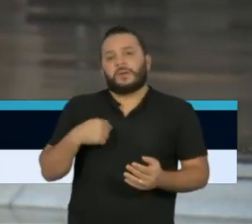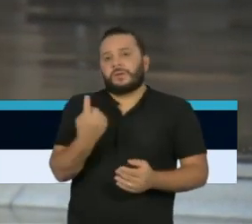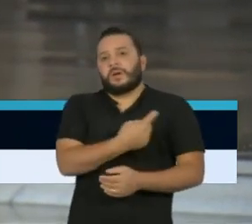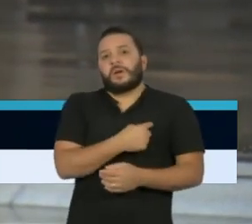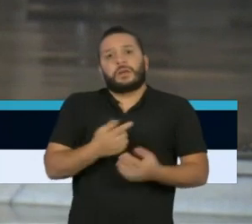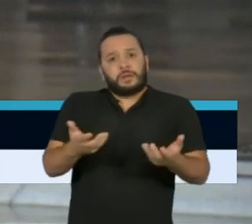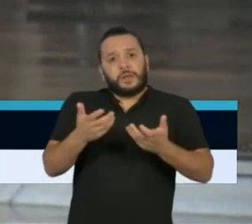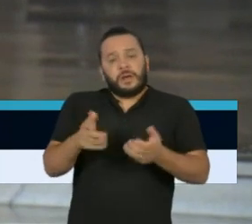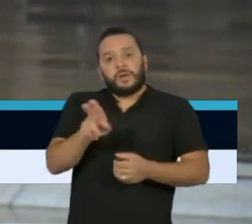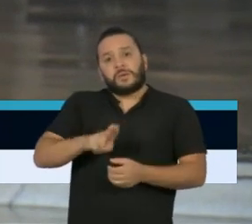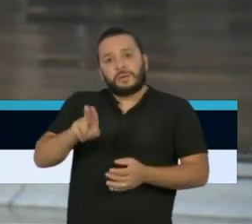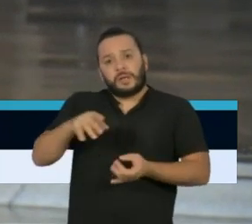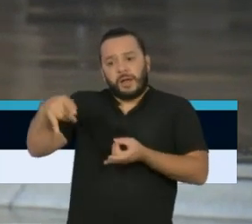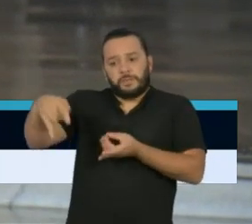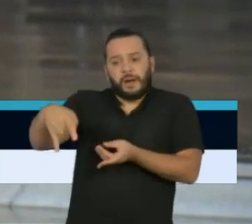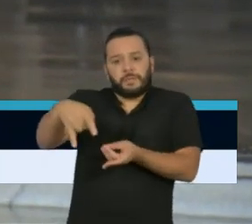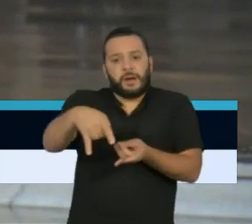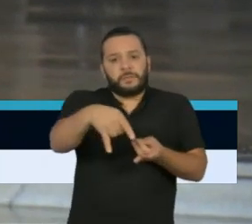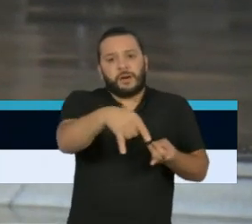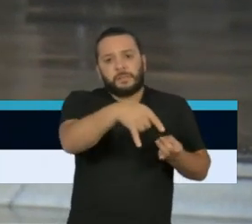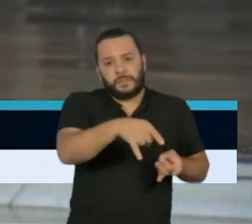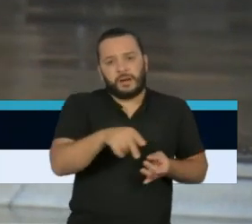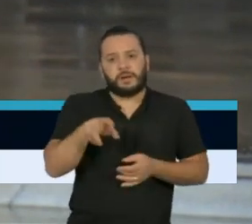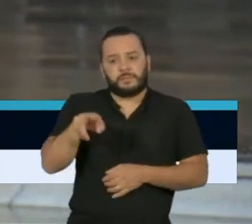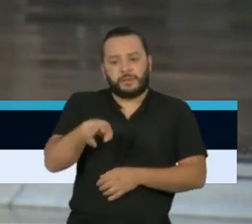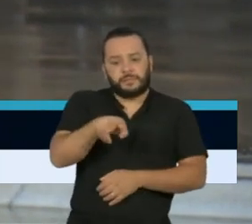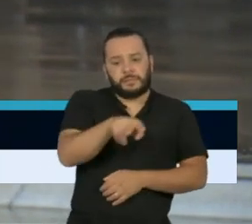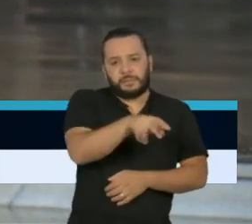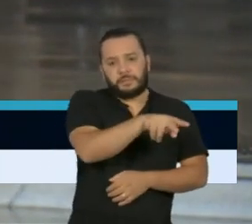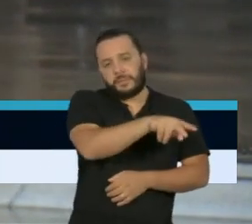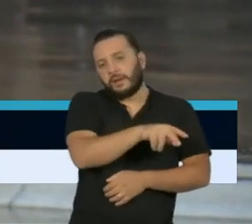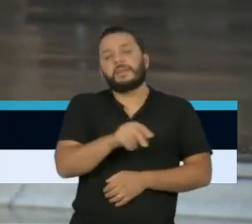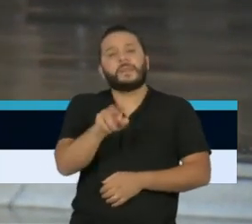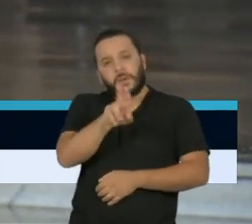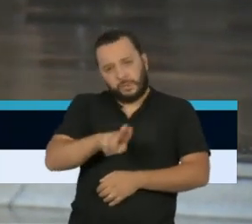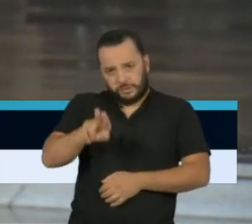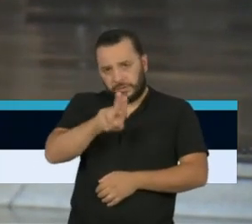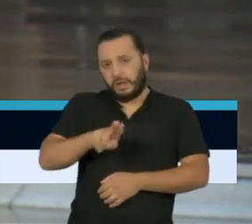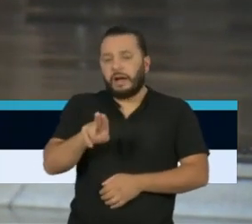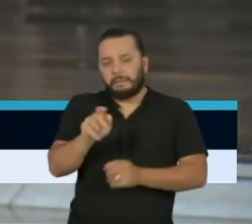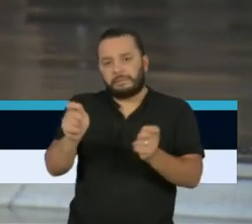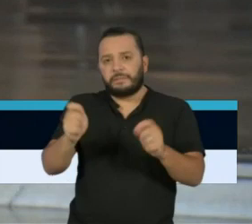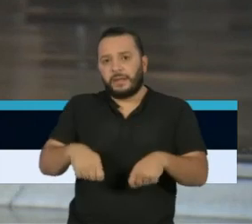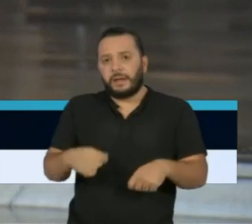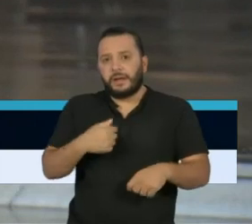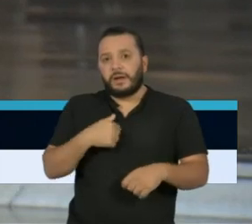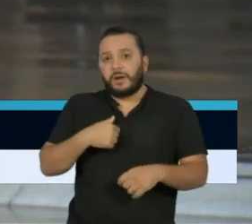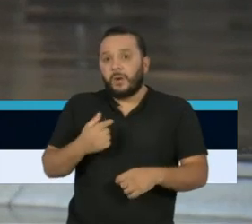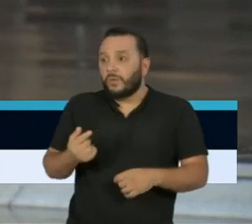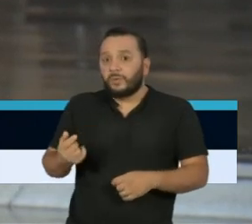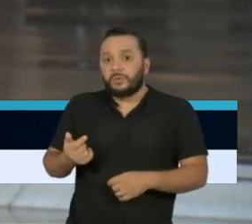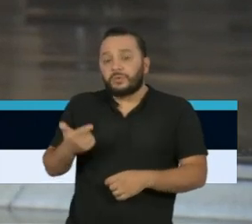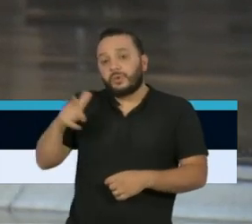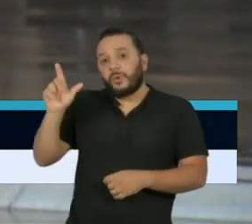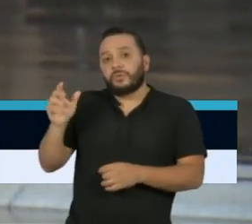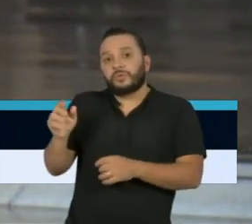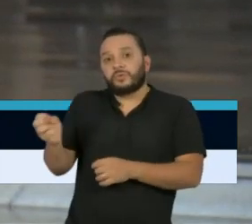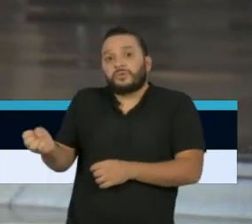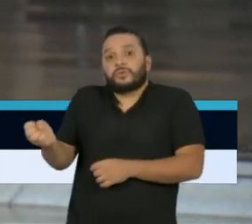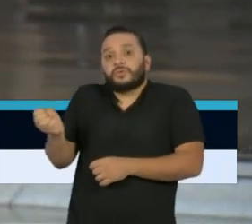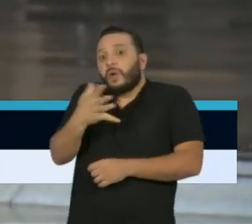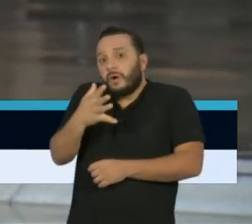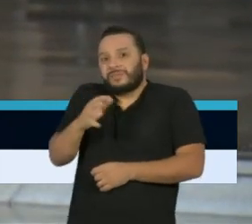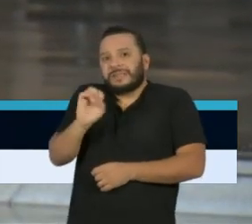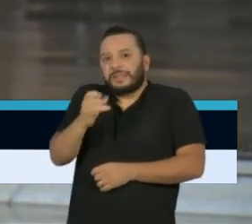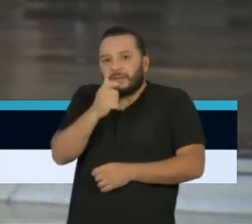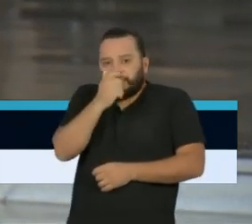utilizar esses leitos e poder manter os atuais leitos ou os pré-existentes para as questões que já estavam programadas aqui na